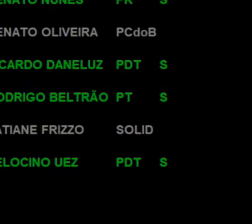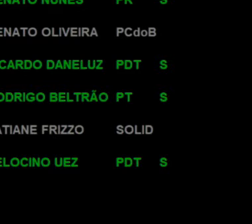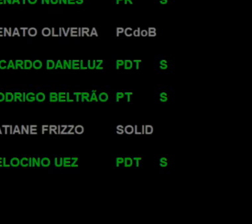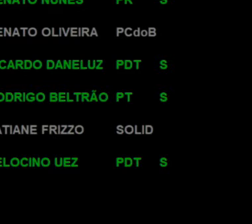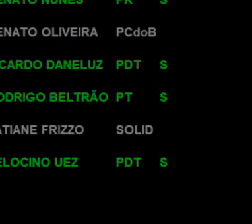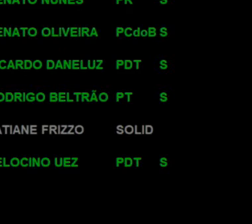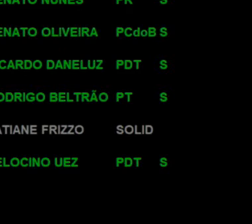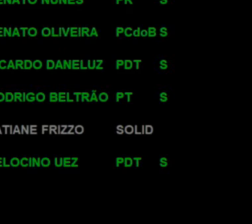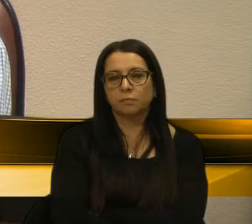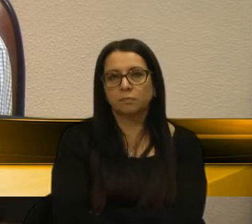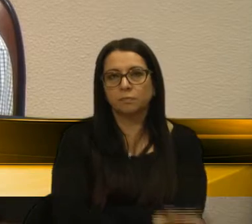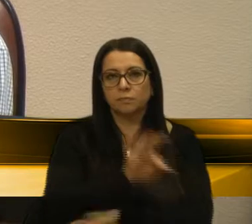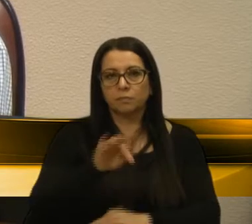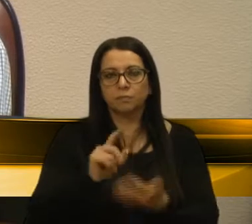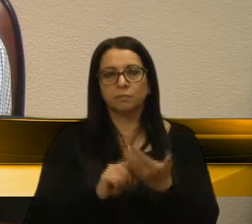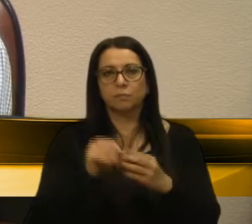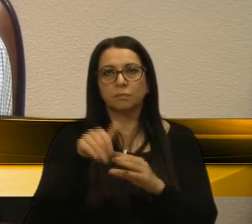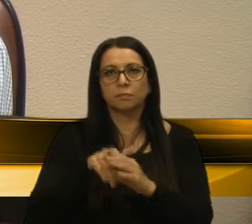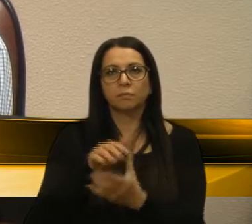Encerrado o registro dos votos.